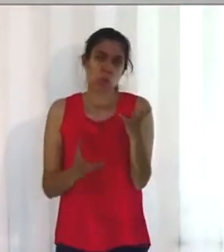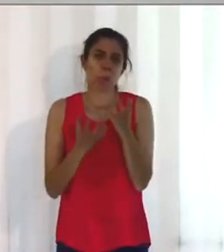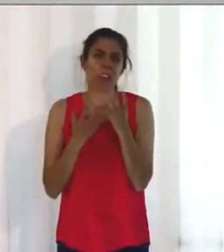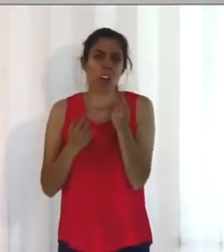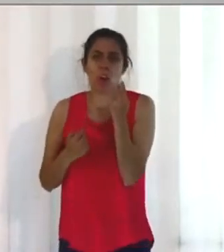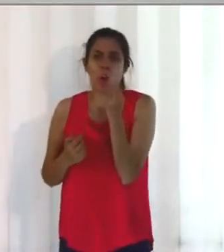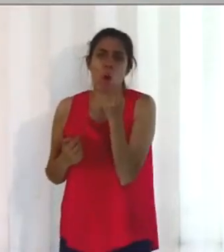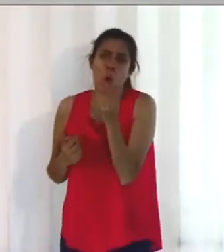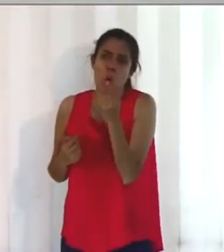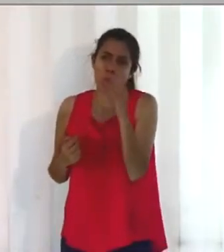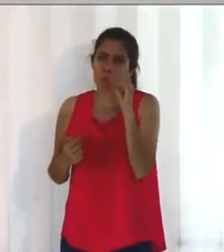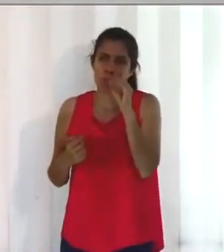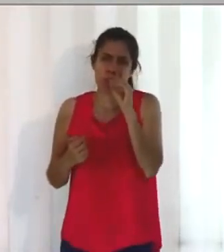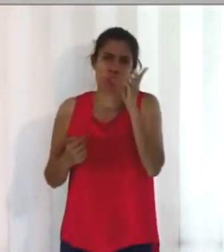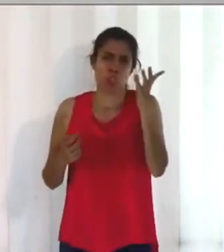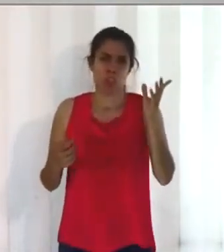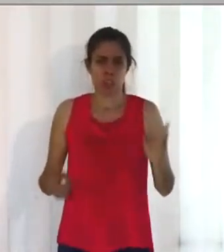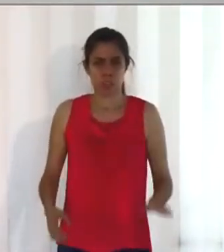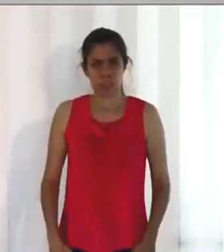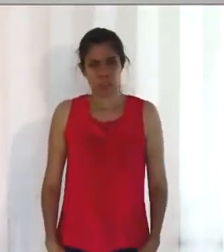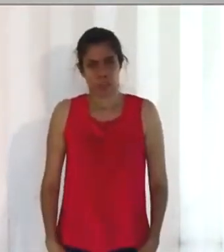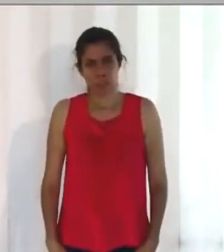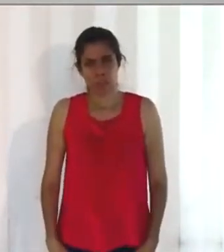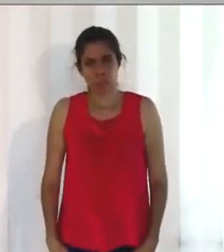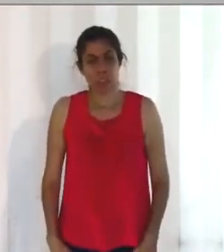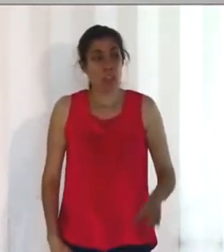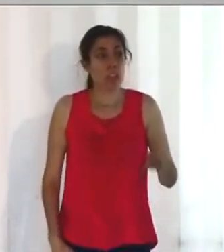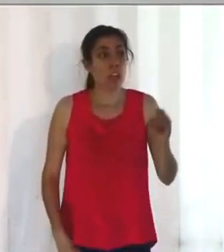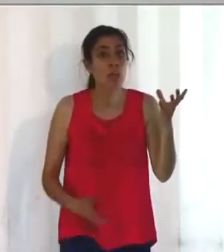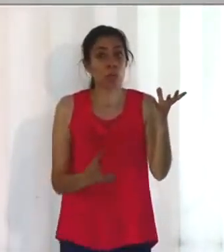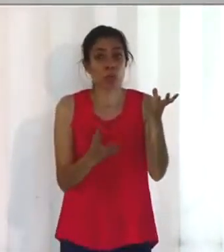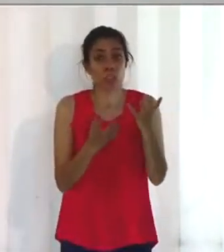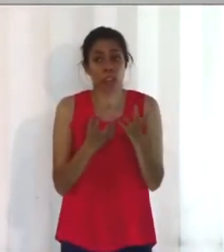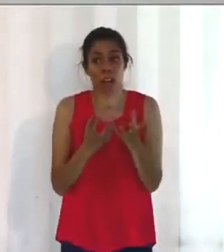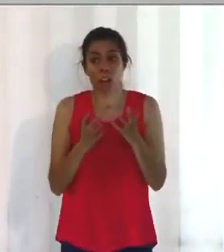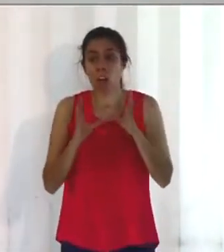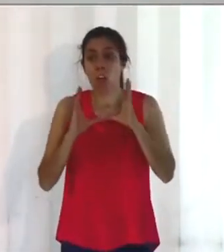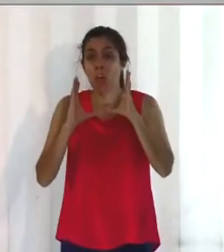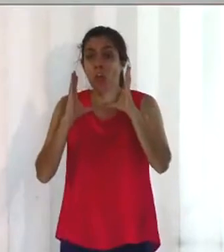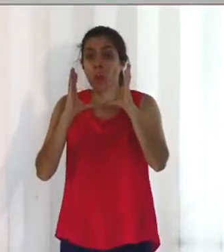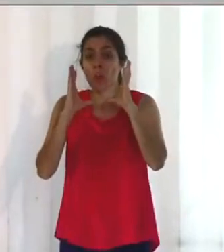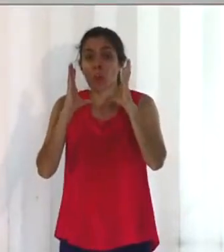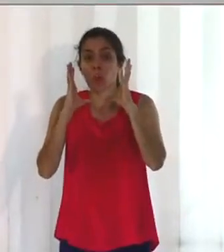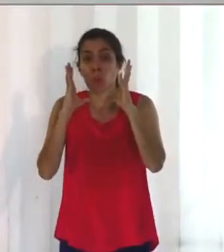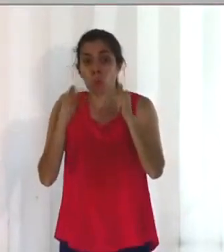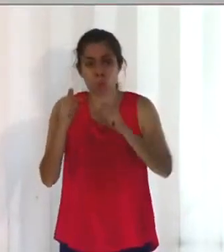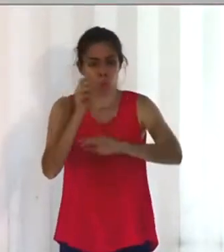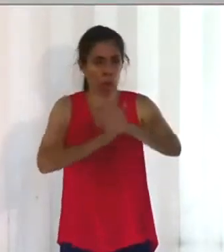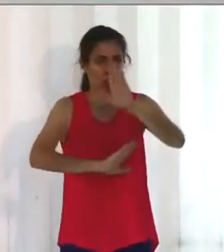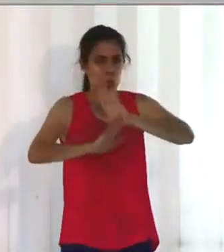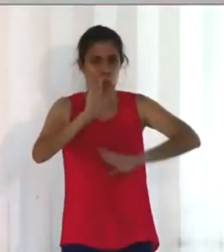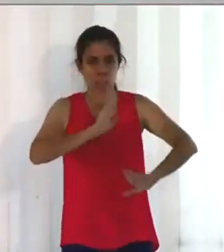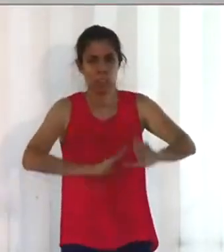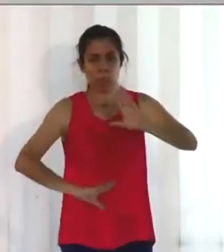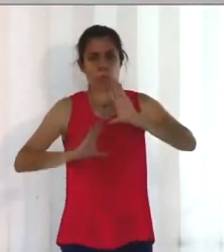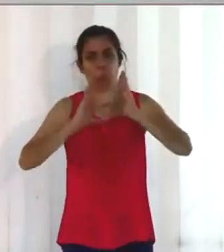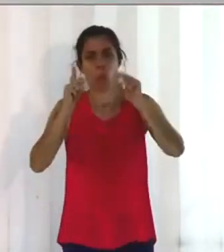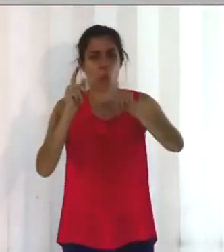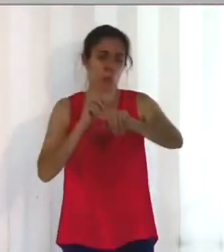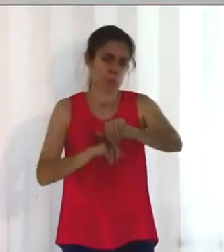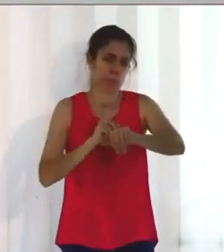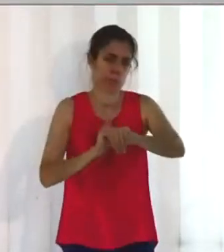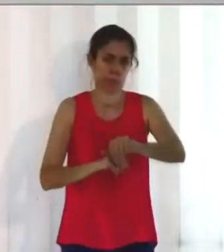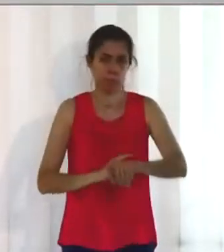de consagração, meus irmãos. O Senhor requer de nós a adoração em todos os